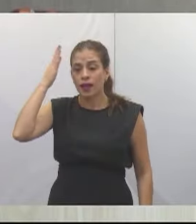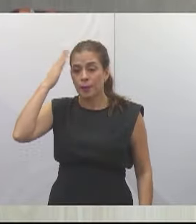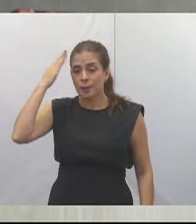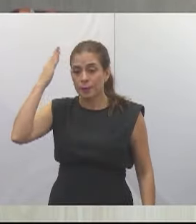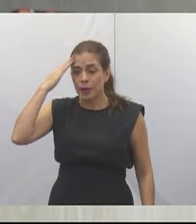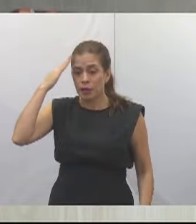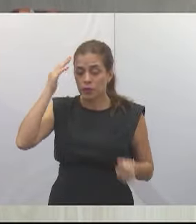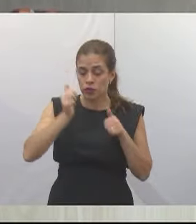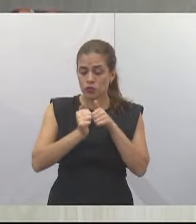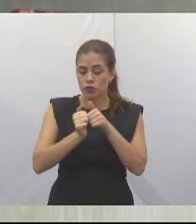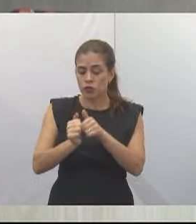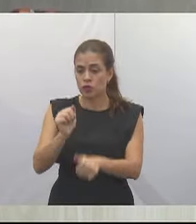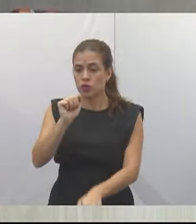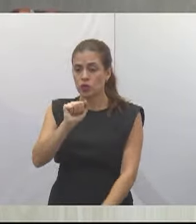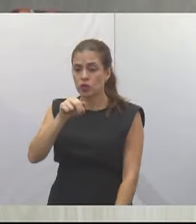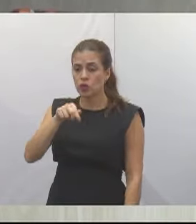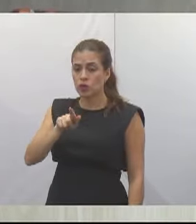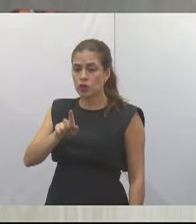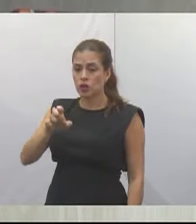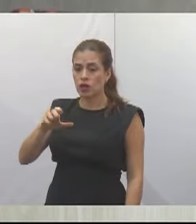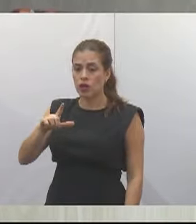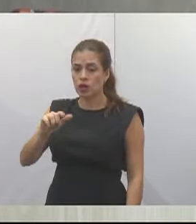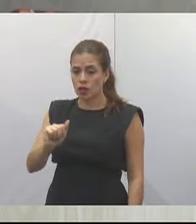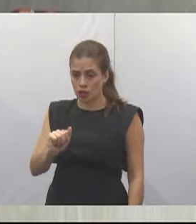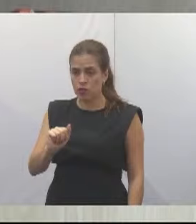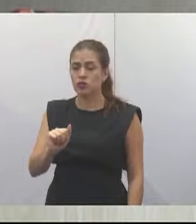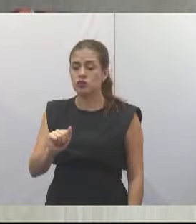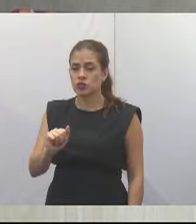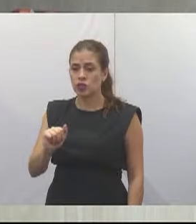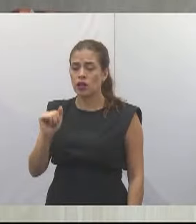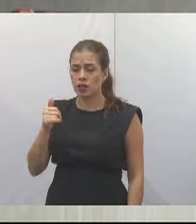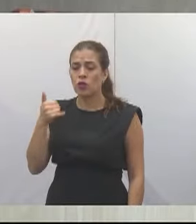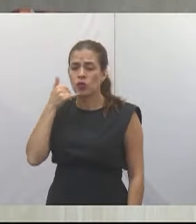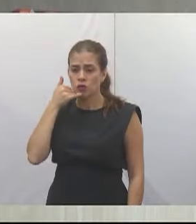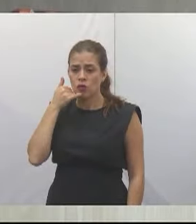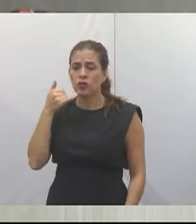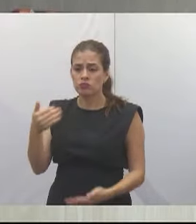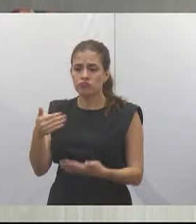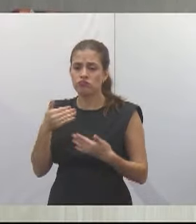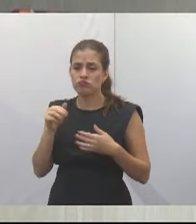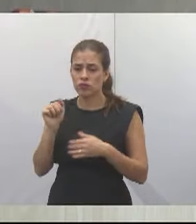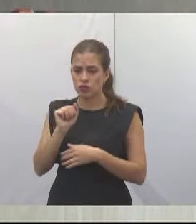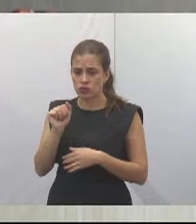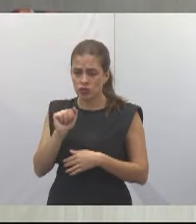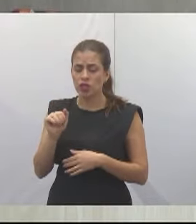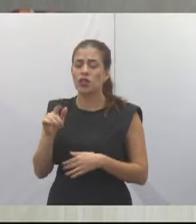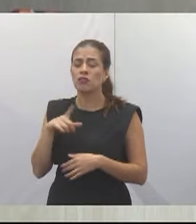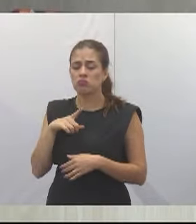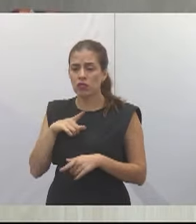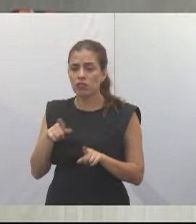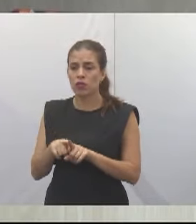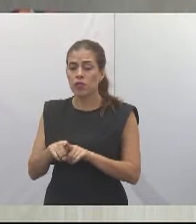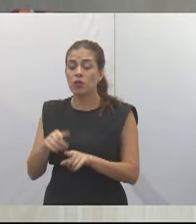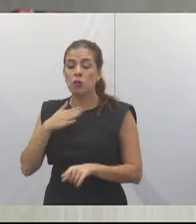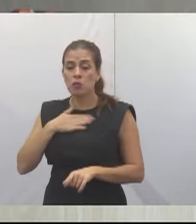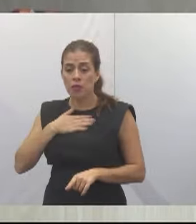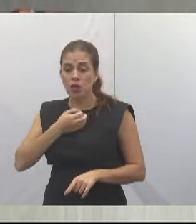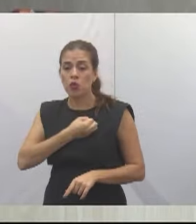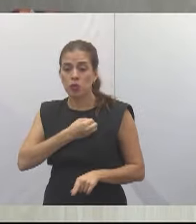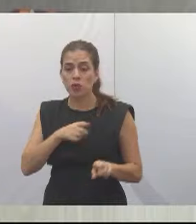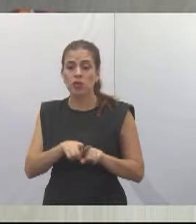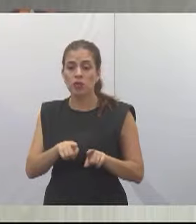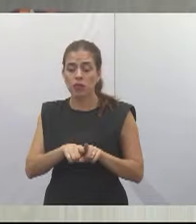junto à Ângela, um contato com vocês também. O senhor tem o telefone da Ângela, sua assessoria tem, e pode o meu também, fique bem